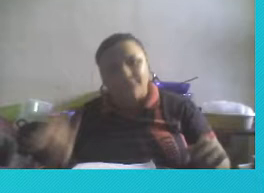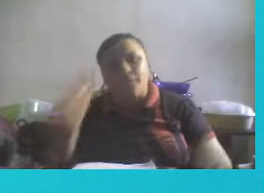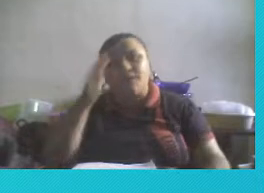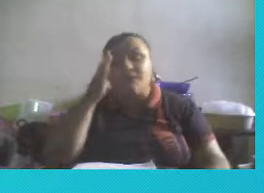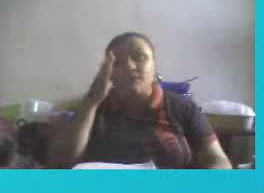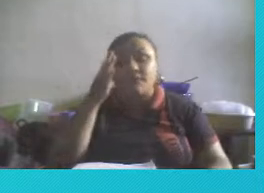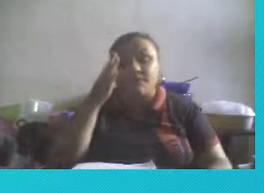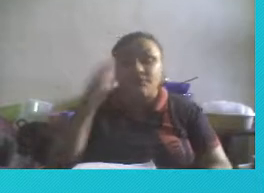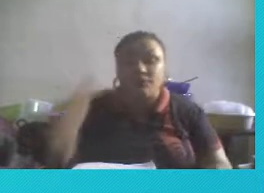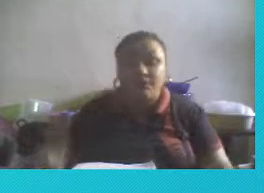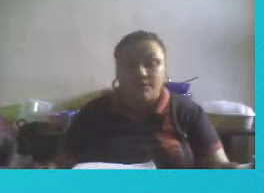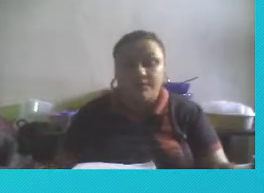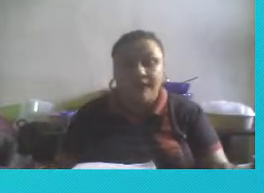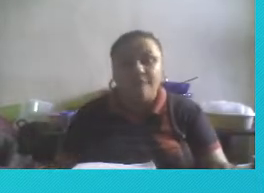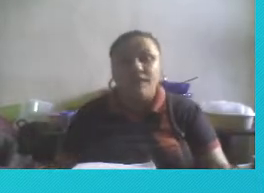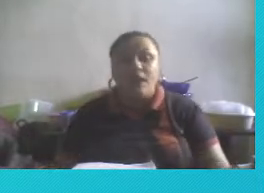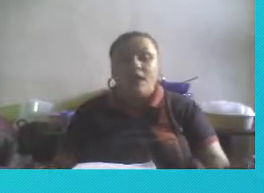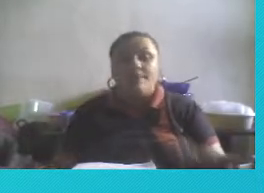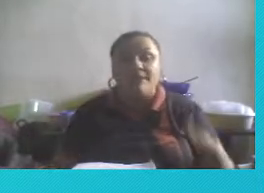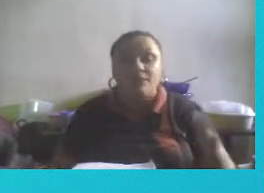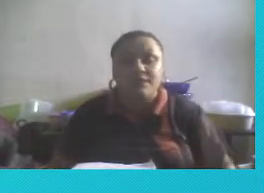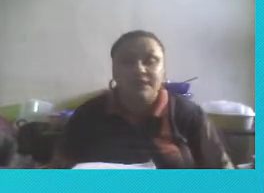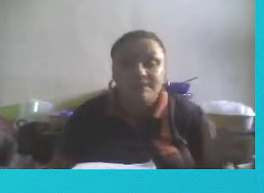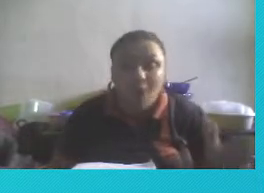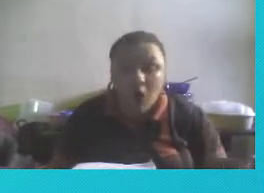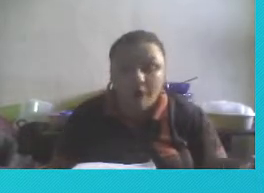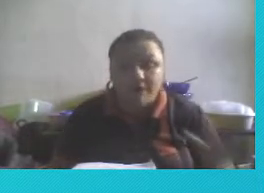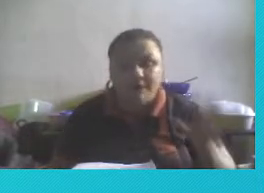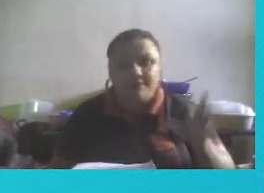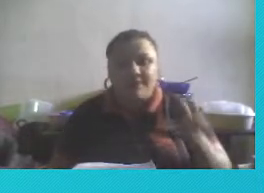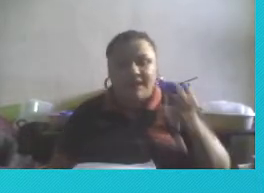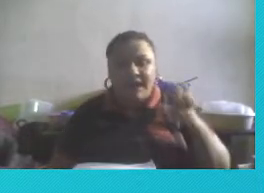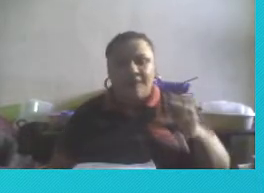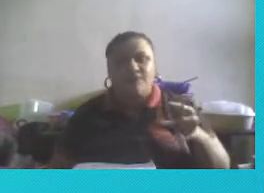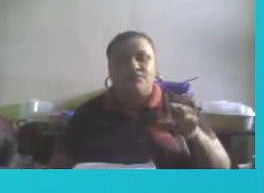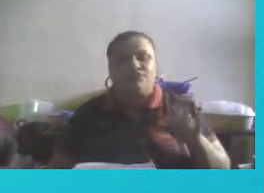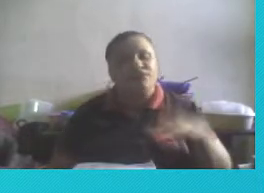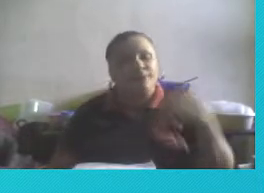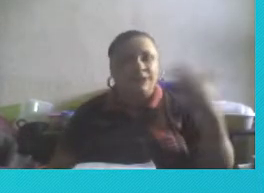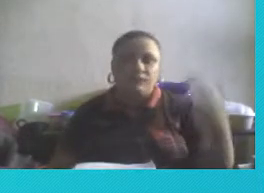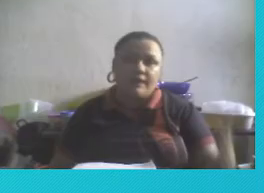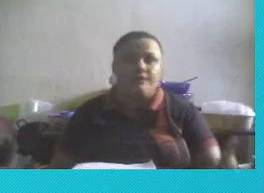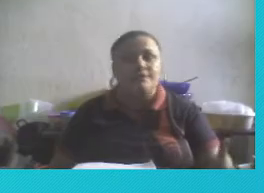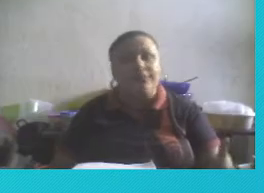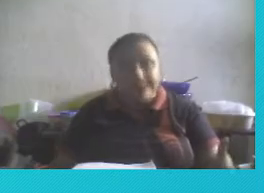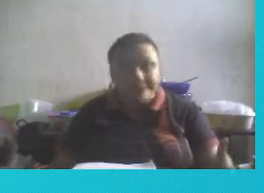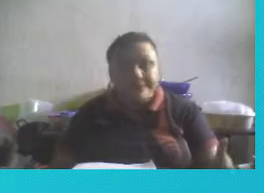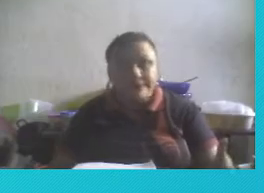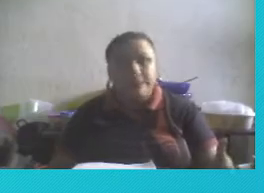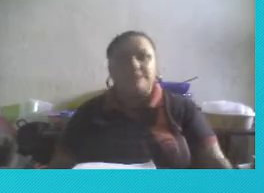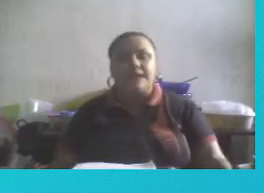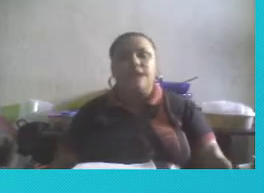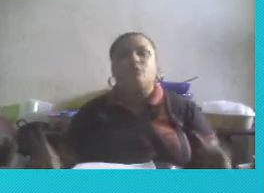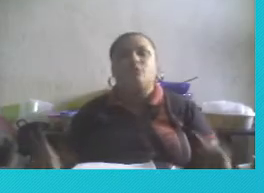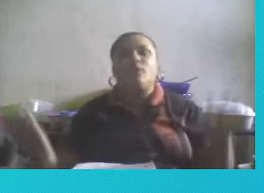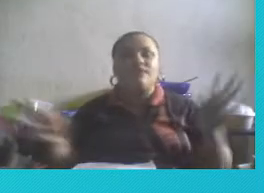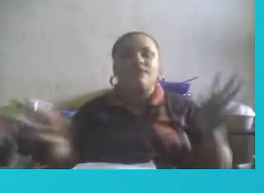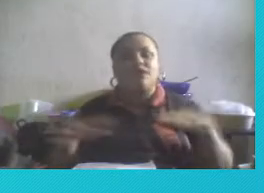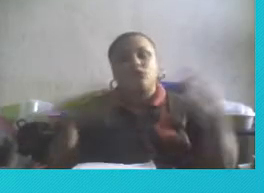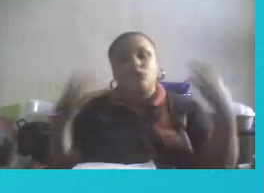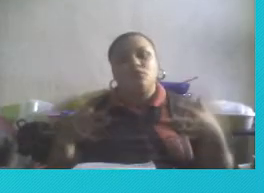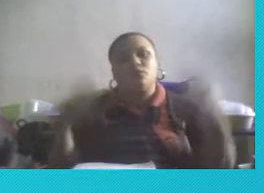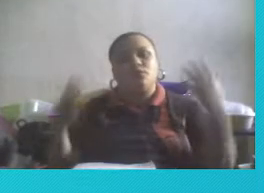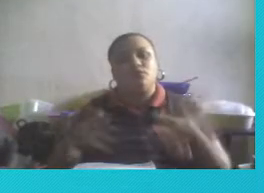será mais possível transmitir o vírus, tá? Pessoas que moram na mesma casa, gente, também não devem sair. certo? Porque